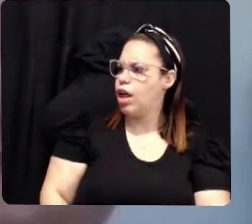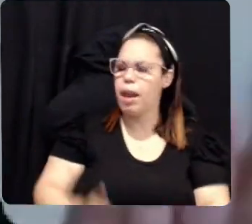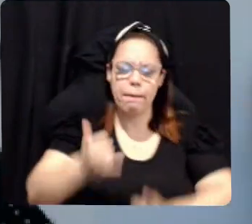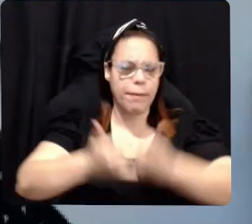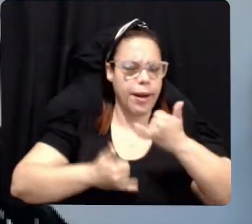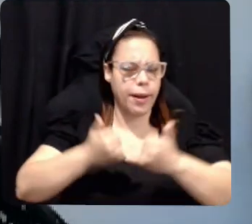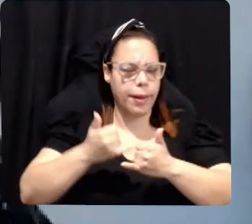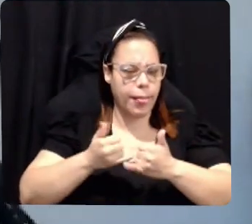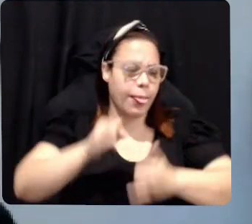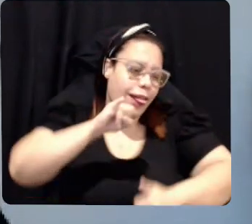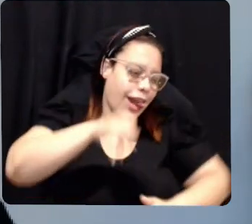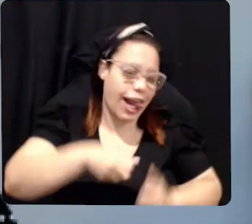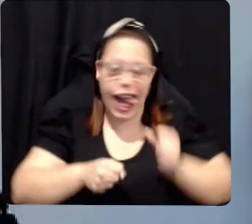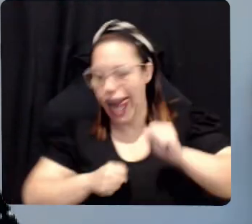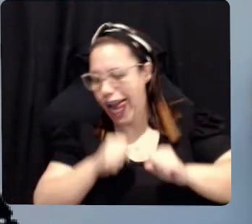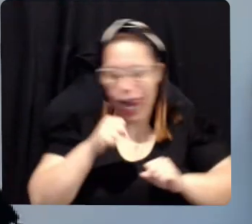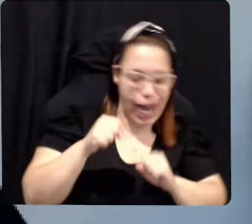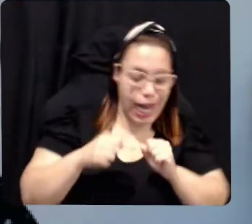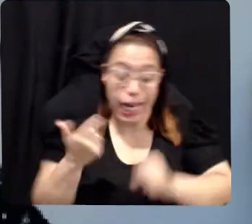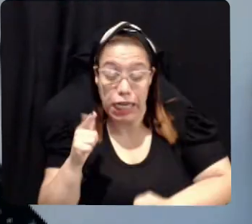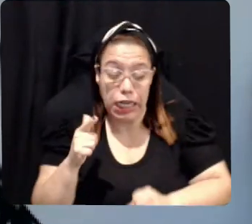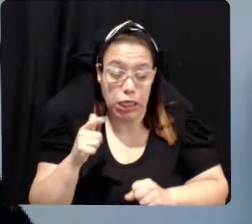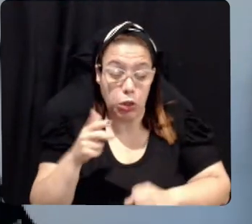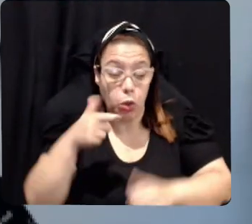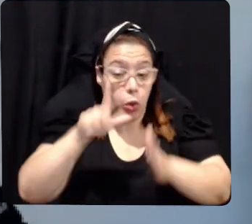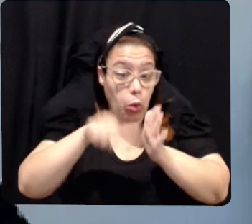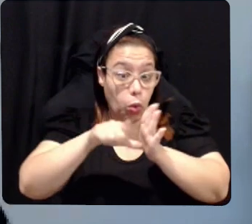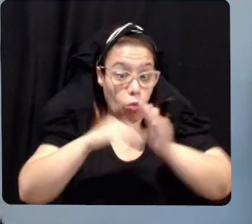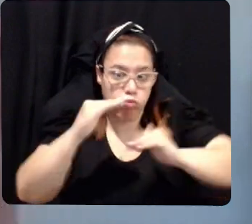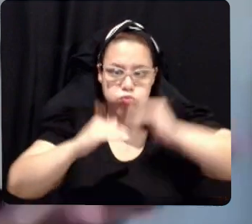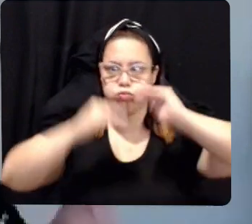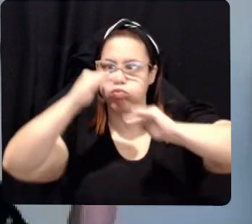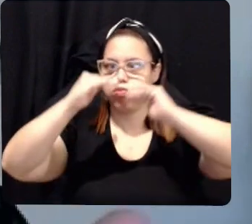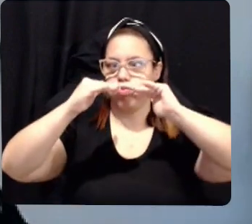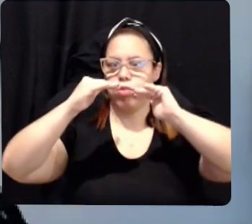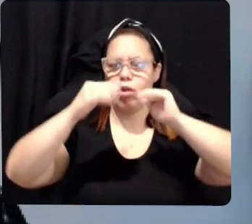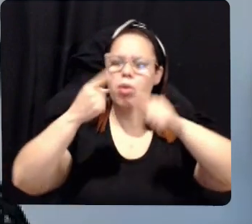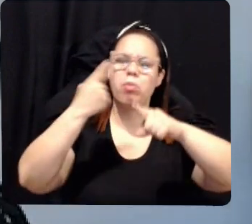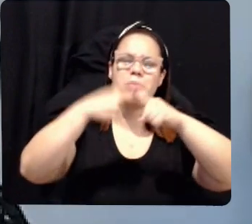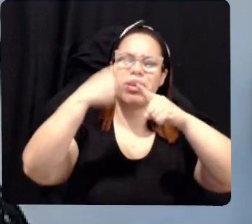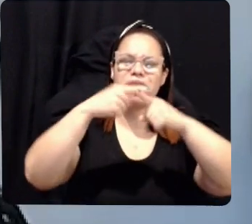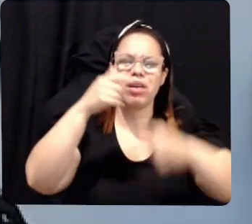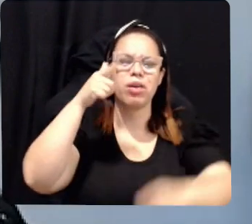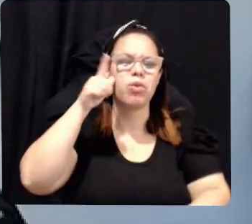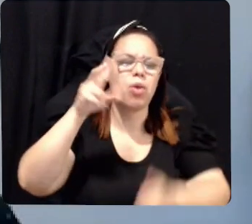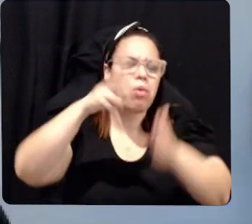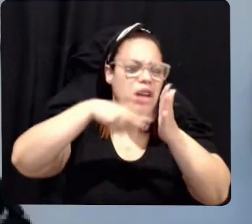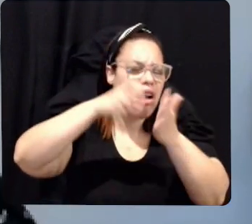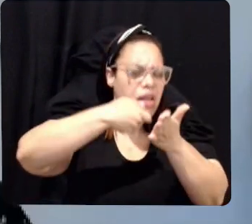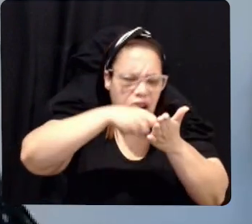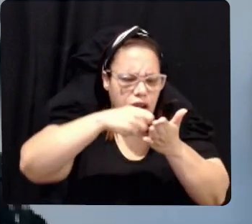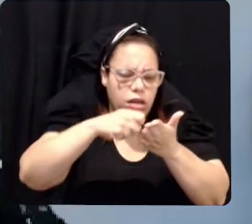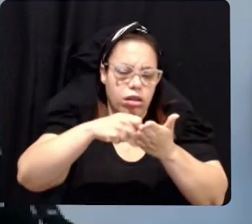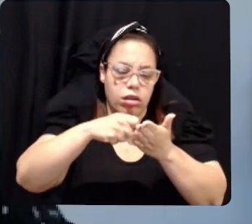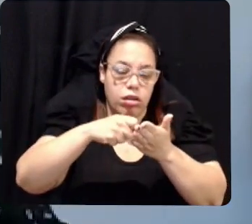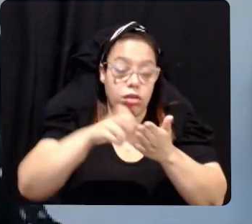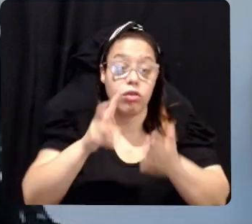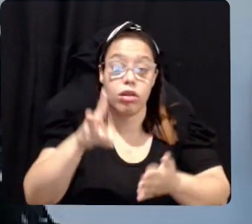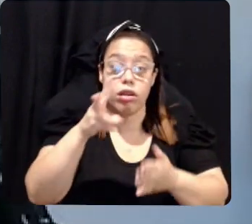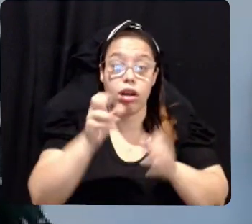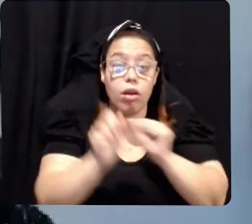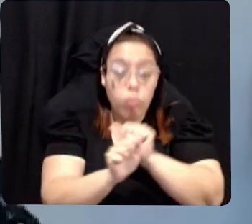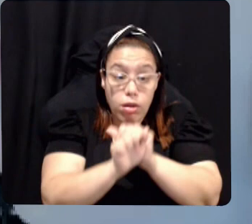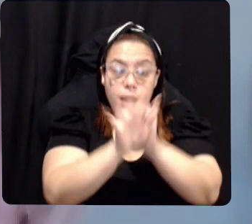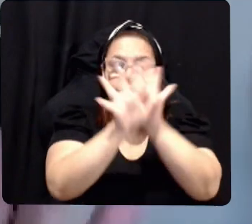tão inteligente, ela brinca, ela apronta, ela não teve nenhum atraso no desenvolvimento, por que ela não consegue ler e